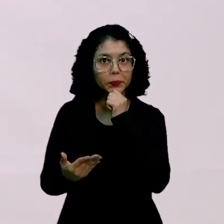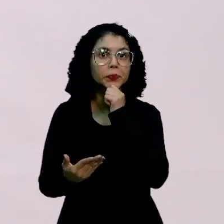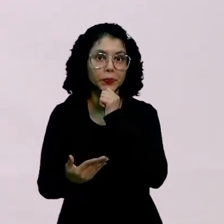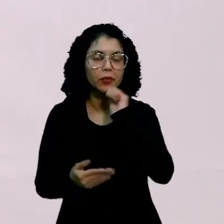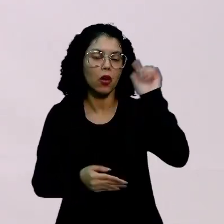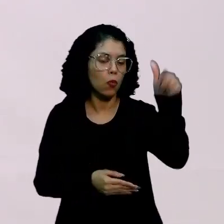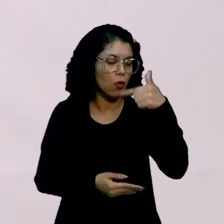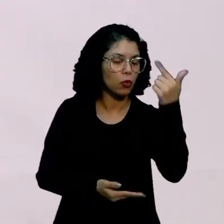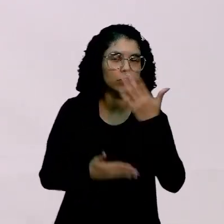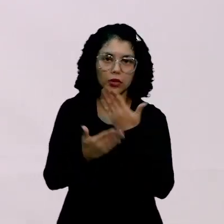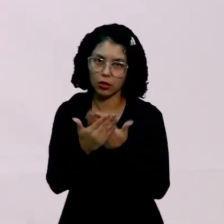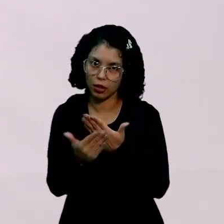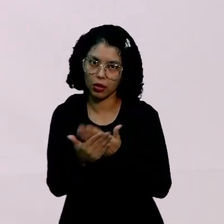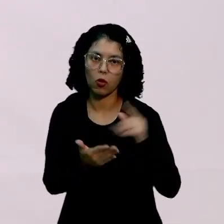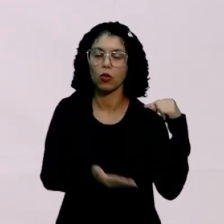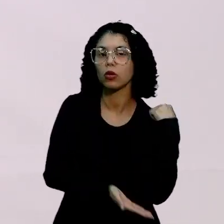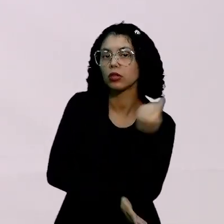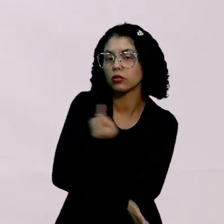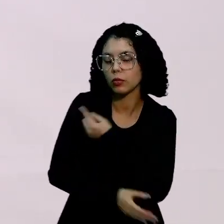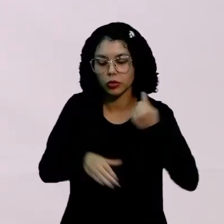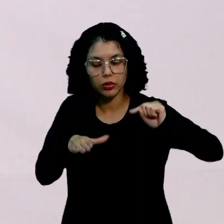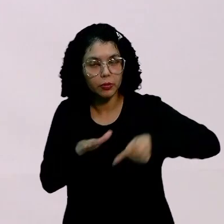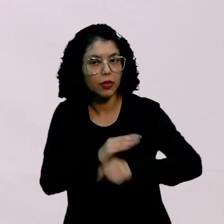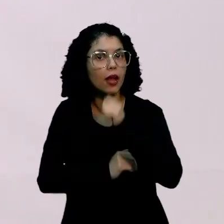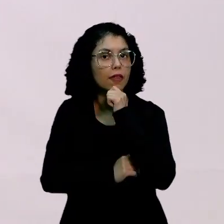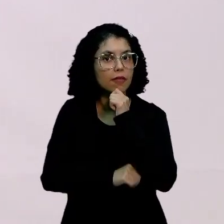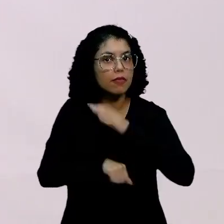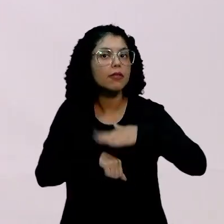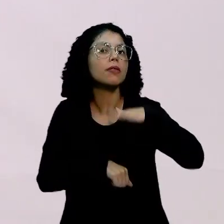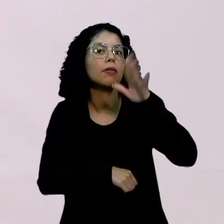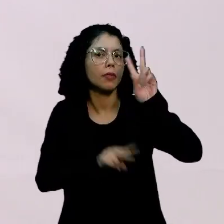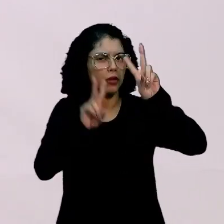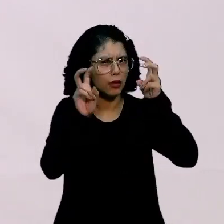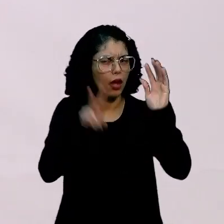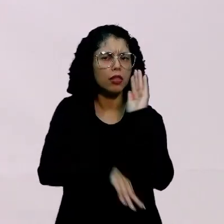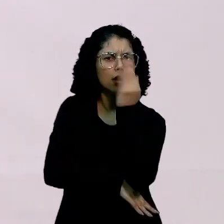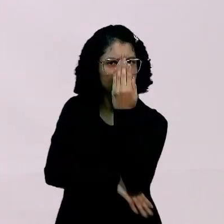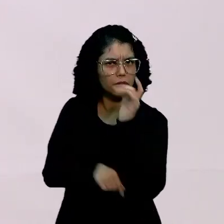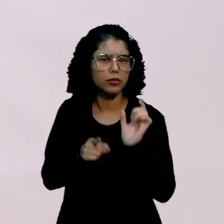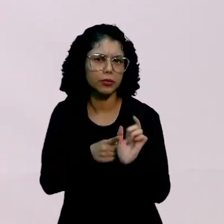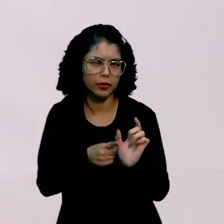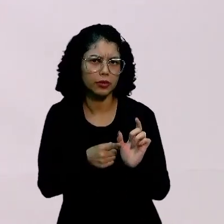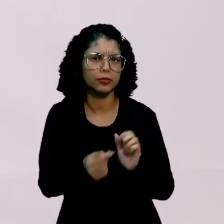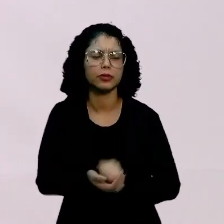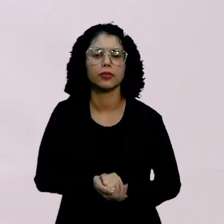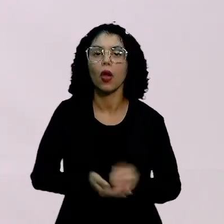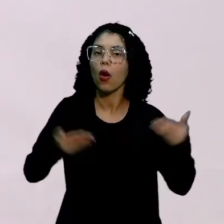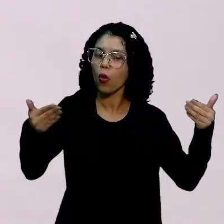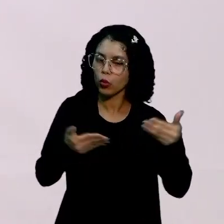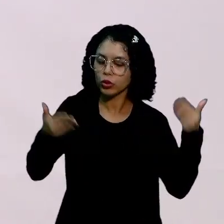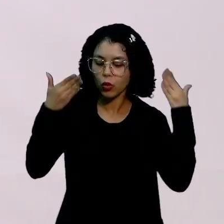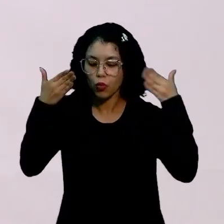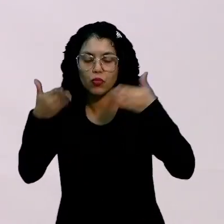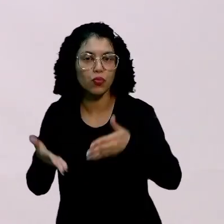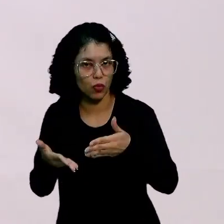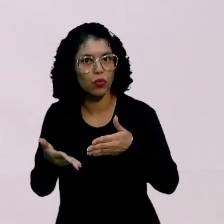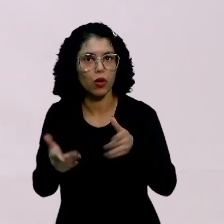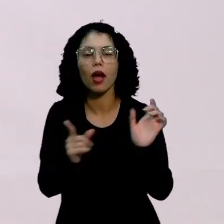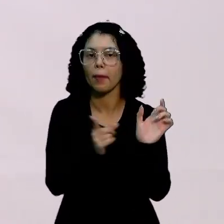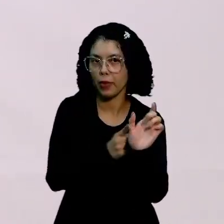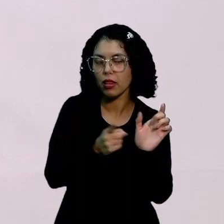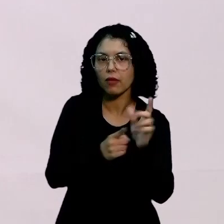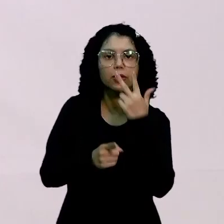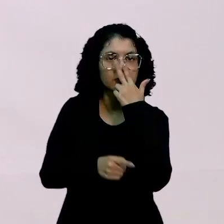uma outra aula nós vamos nos aprofundar sobre a questão dos falsos cognatos. Hoje nós iremos somente focar